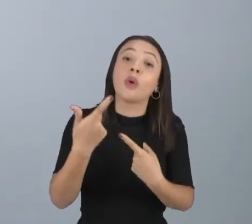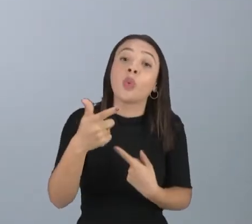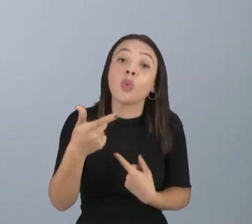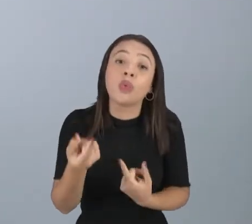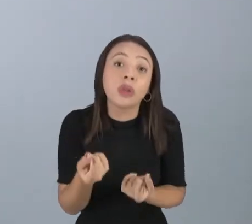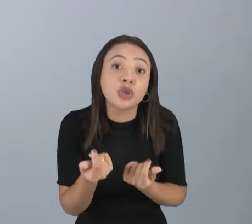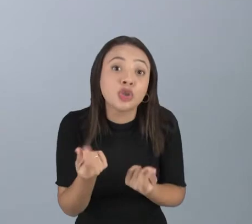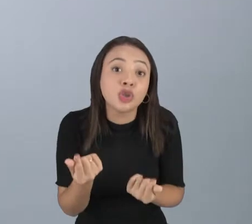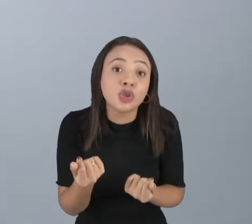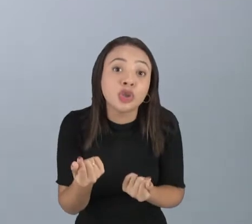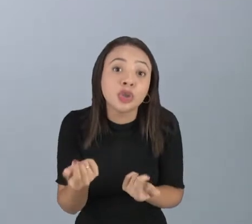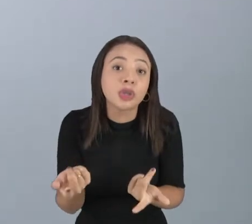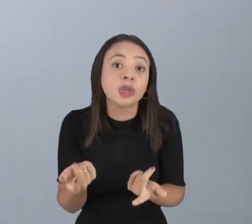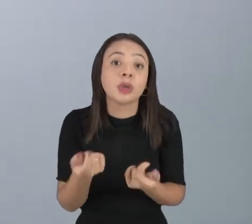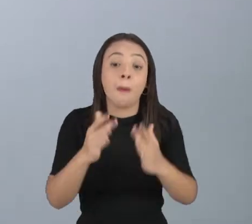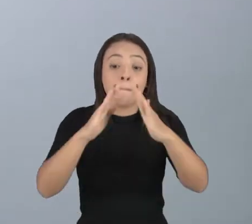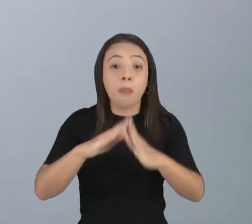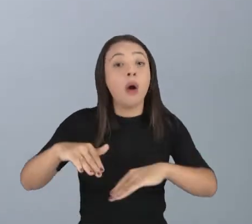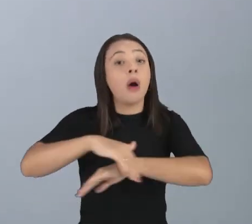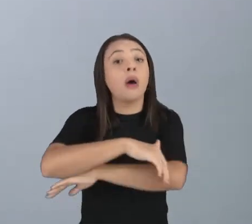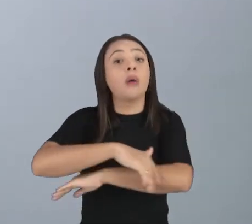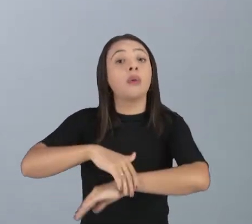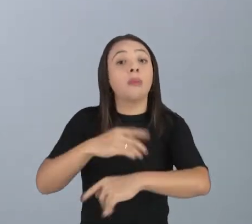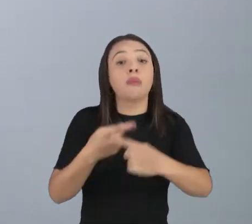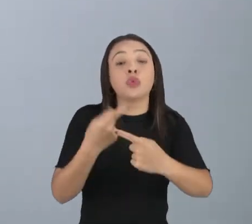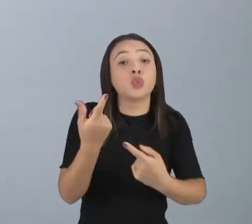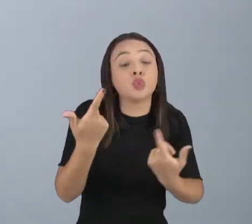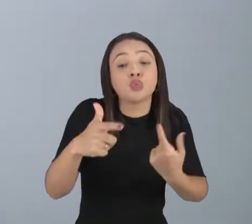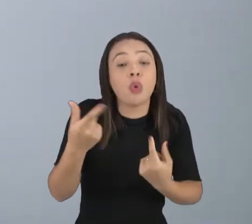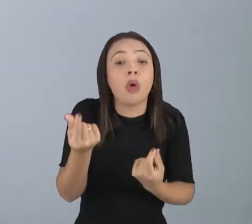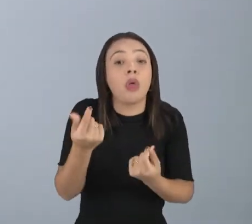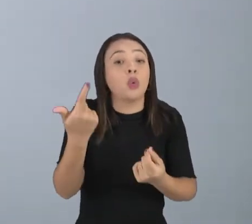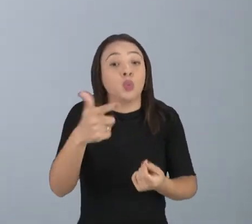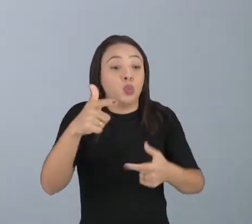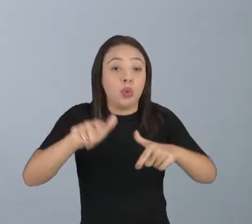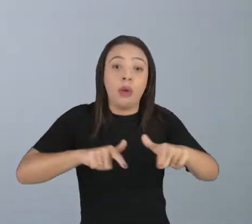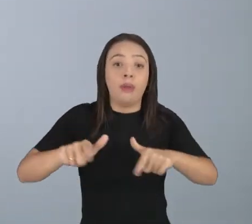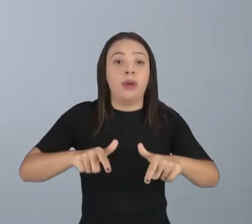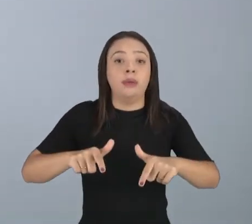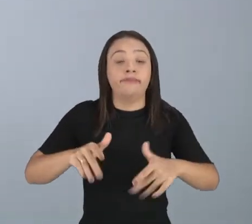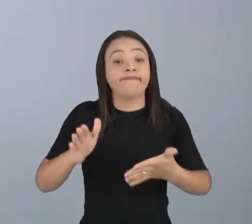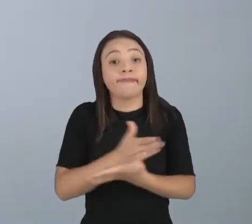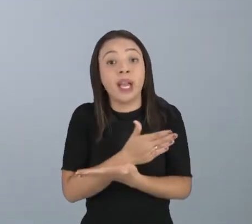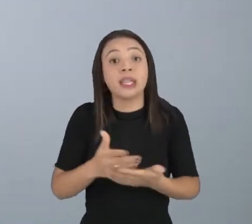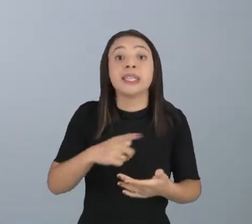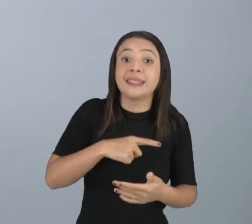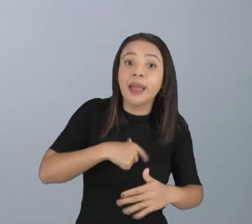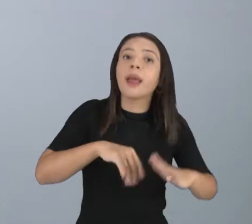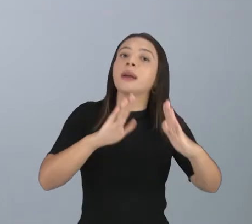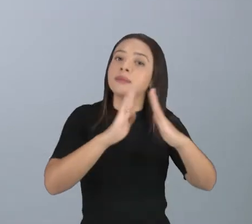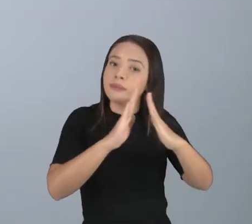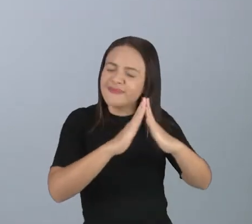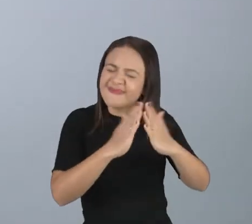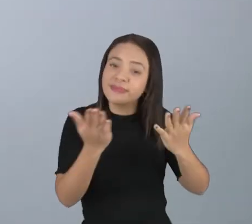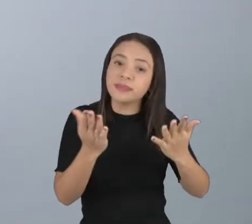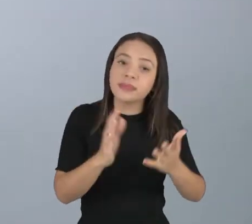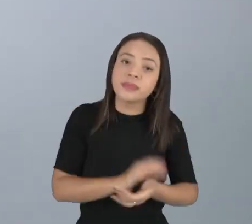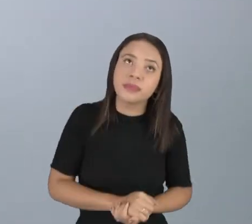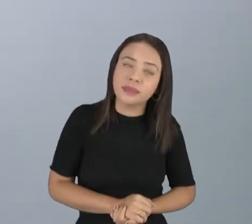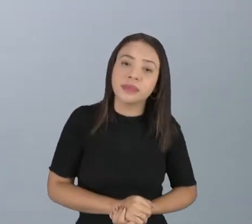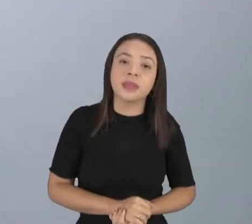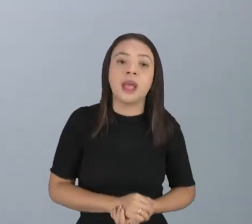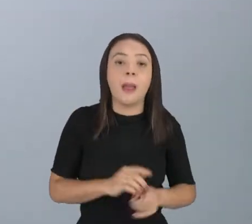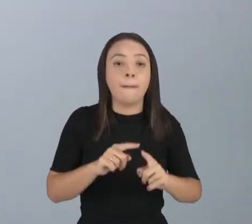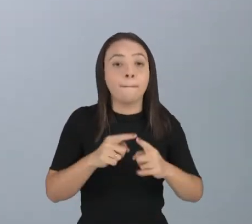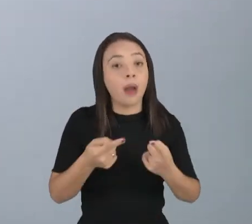pagar o seu aluguel, que está morando na rua. São condições degradantes, né? Mesmo tendo casa, moradia, mas moram em locais impróprios,